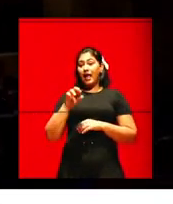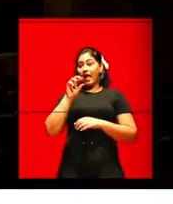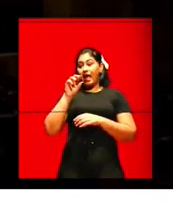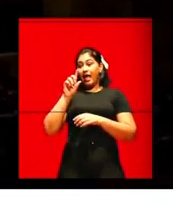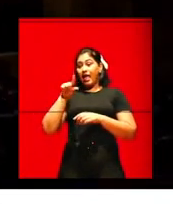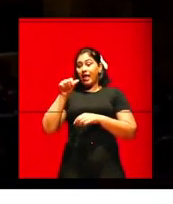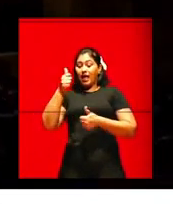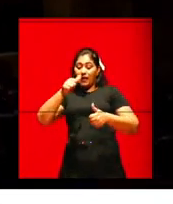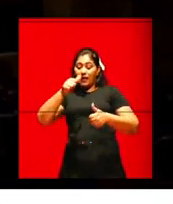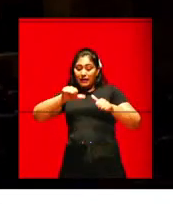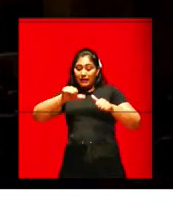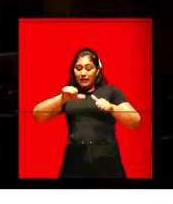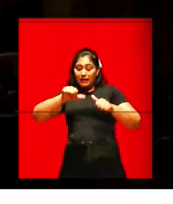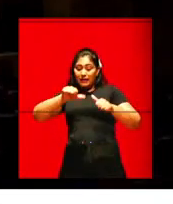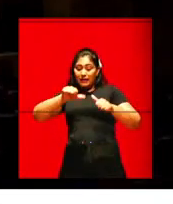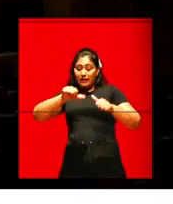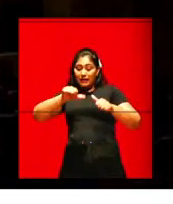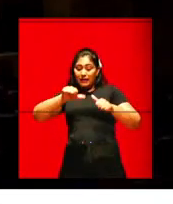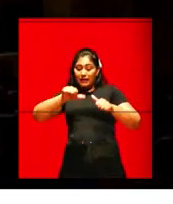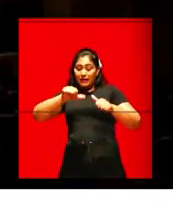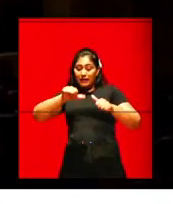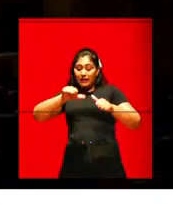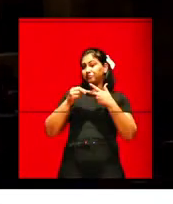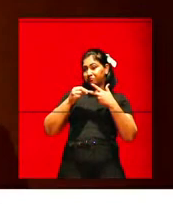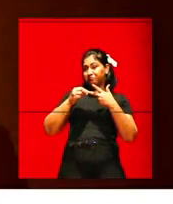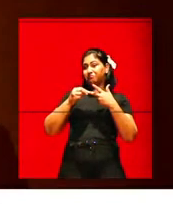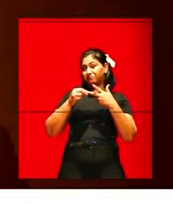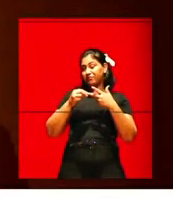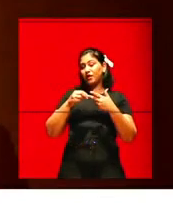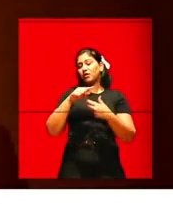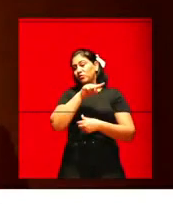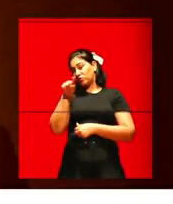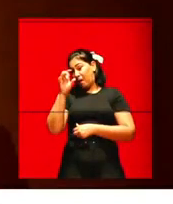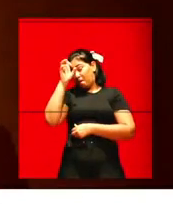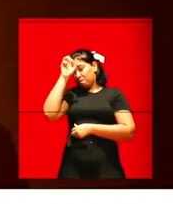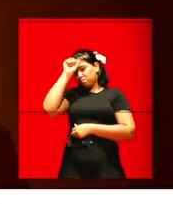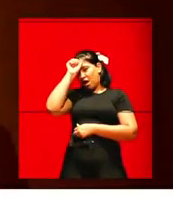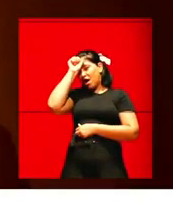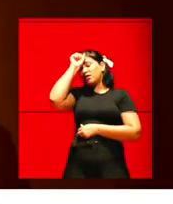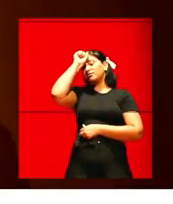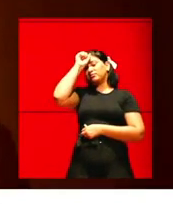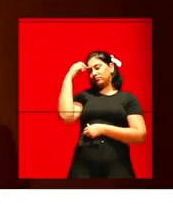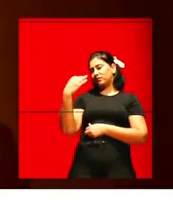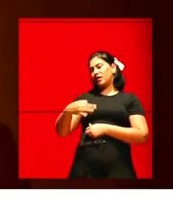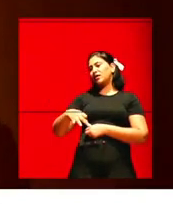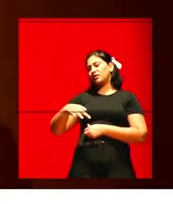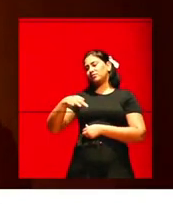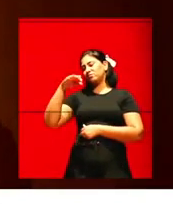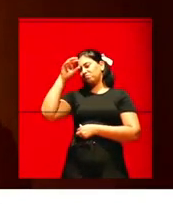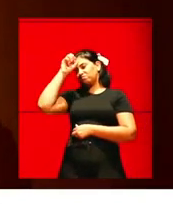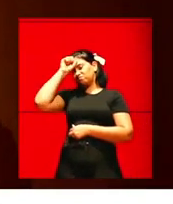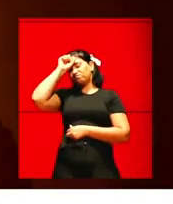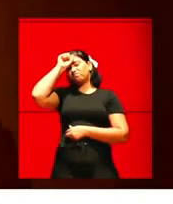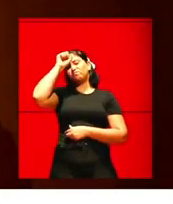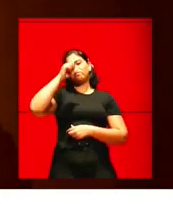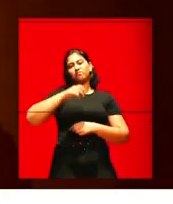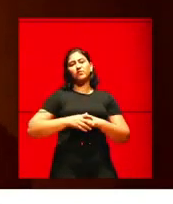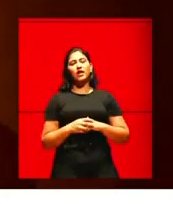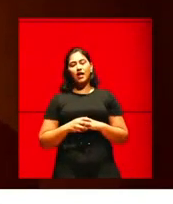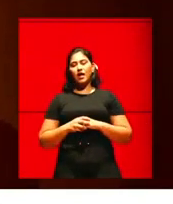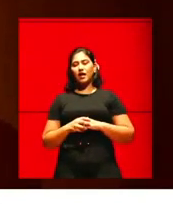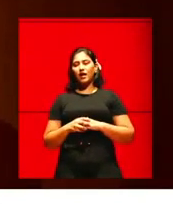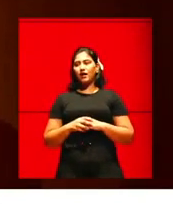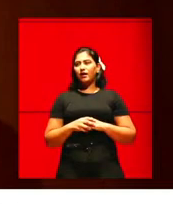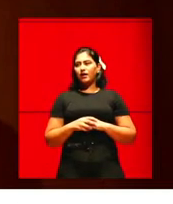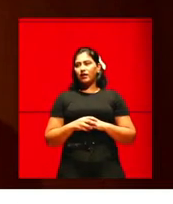eu acredito que vocês estão aproveitando bastante, eu vou passar a fala agora para a nossa coordenadora regional de educação, professora Ana Cristina